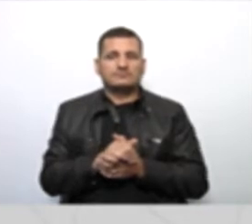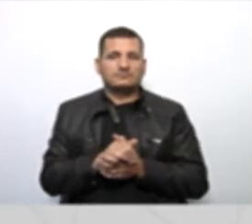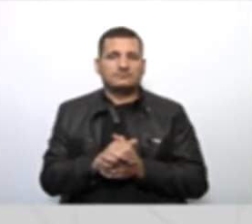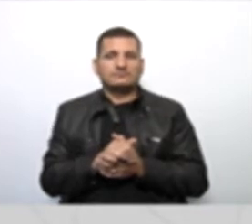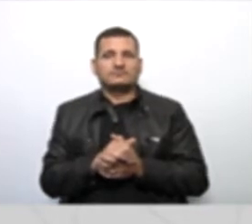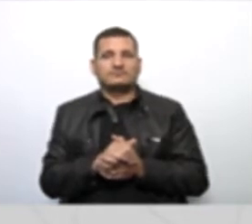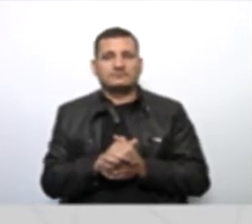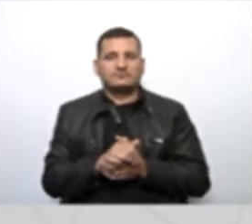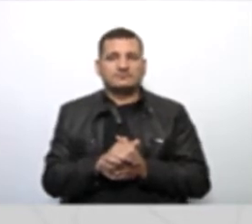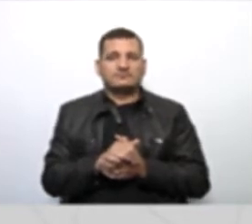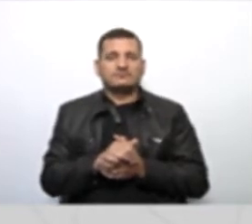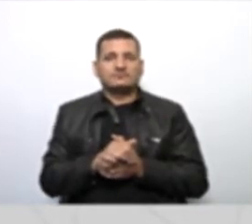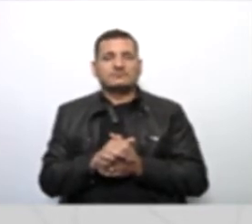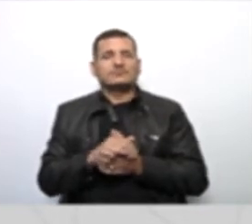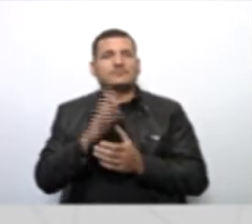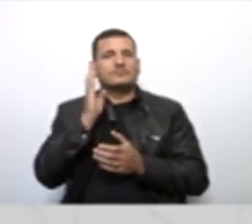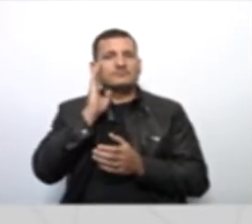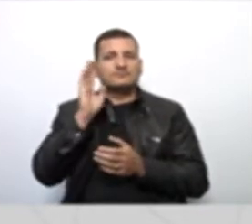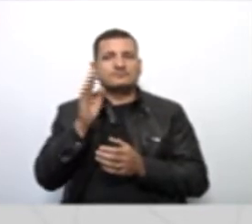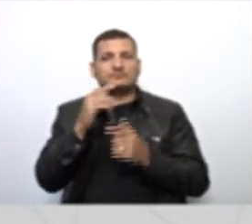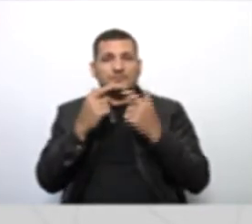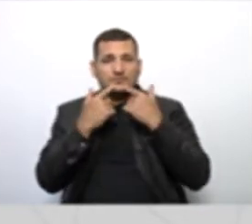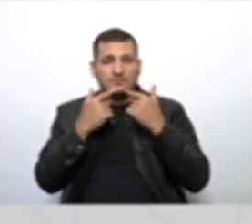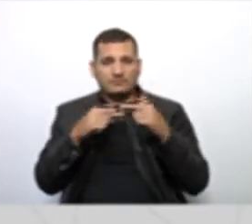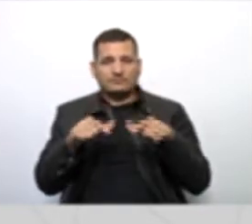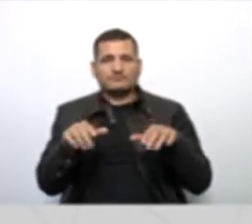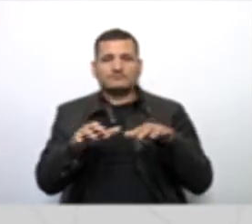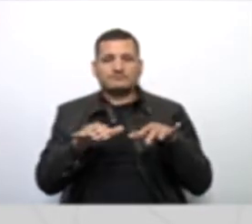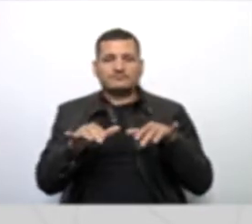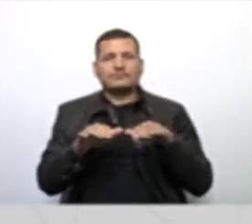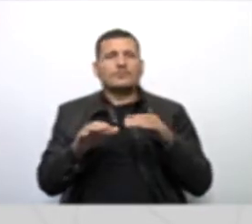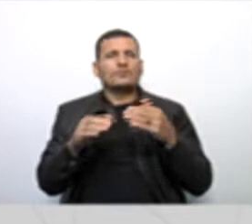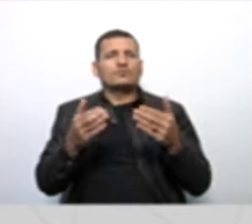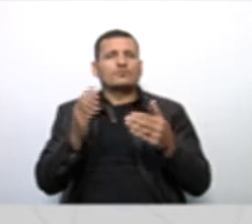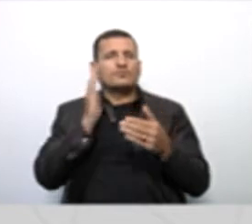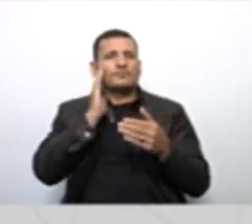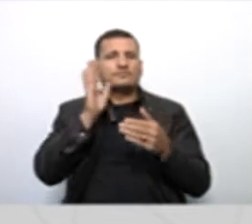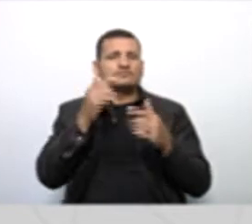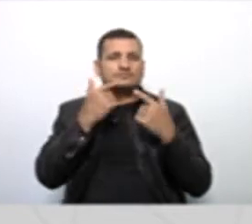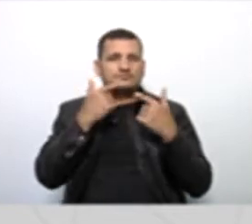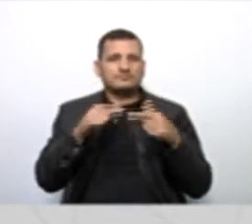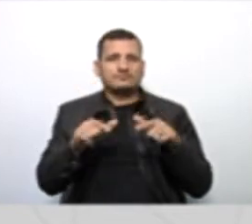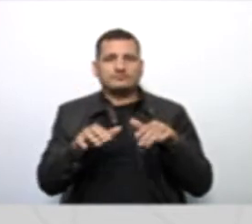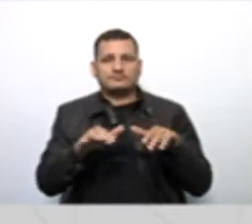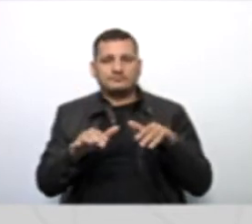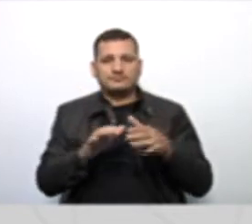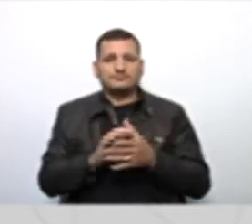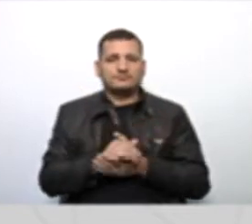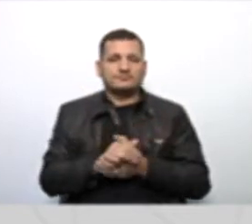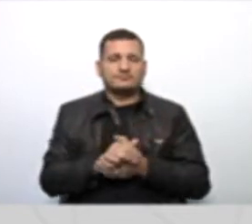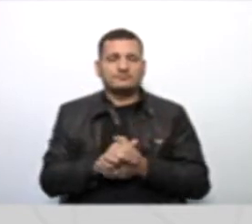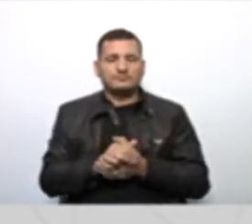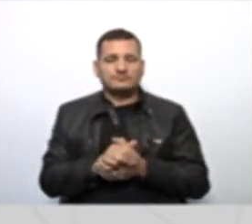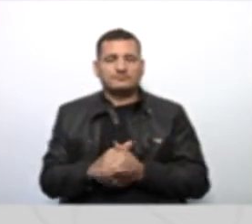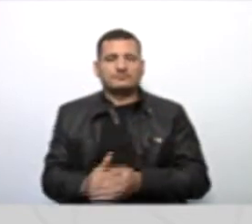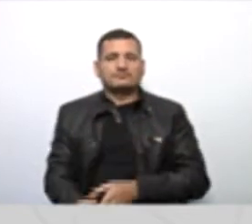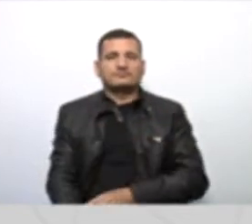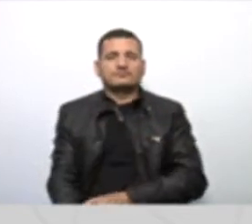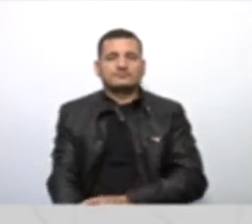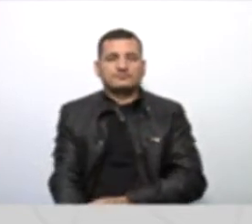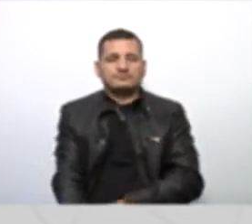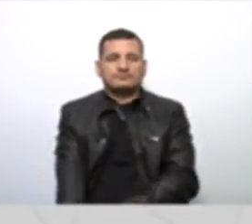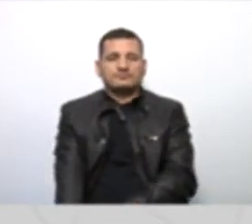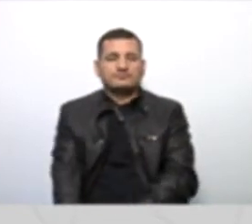E aí, e as principais linguagens de programação? Quais são essas principais linguagens de programação? Temos